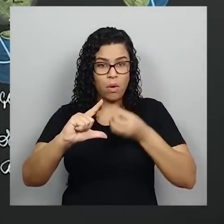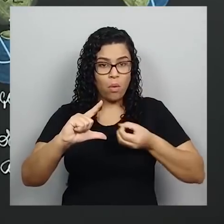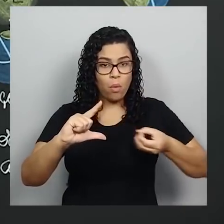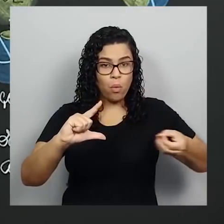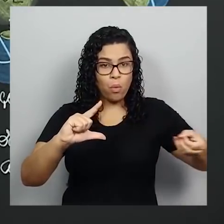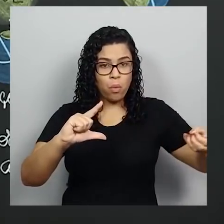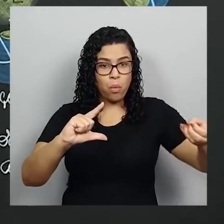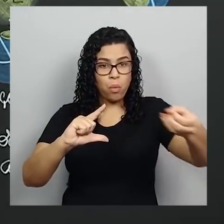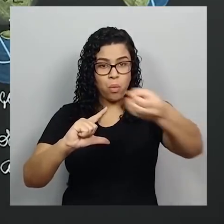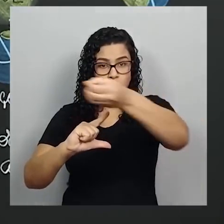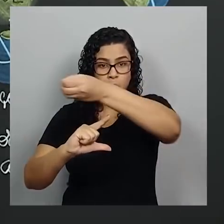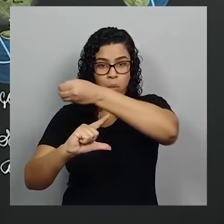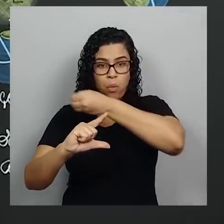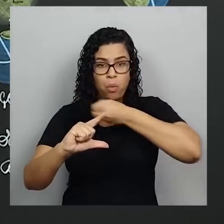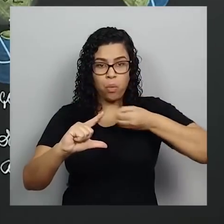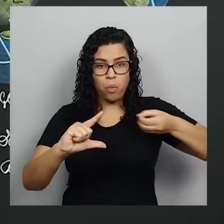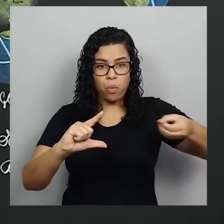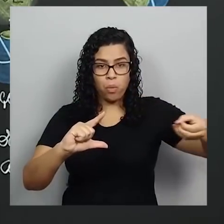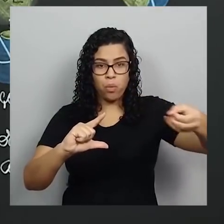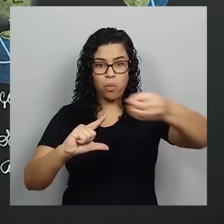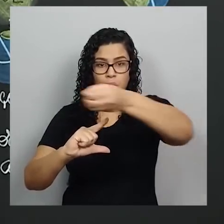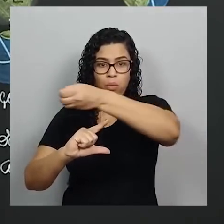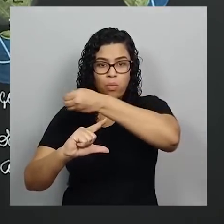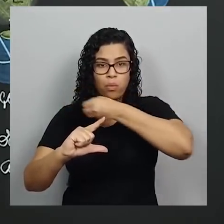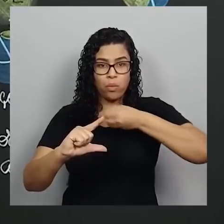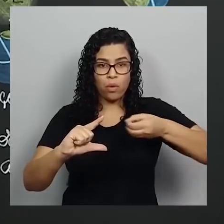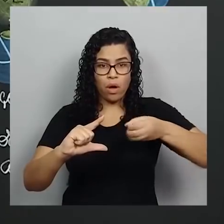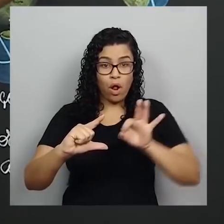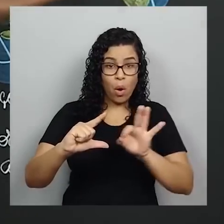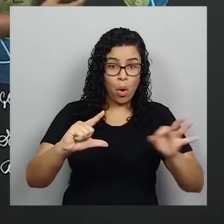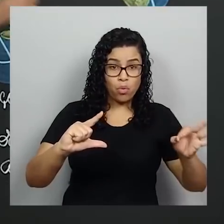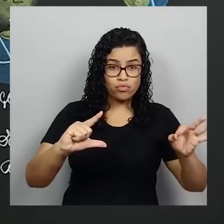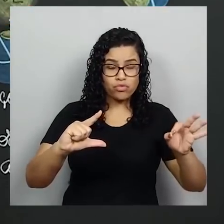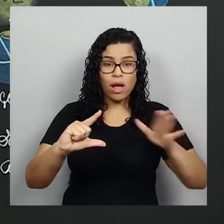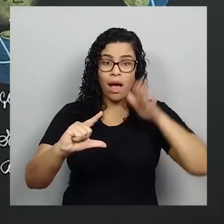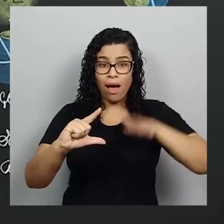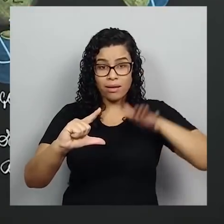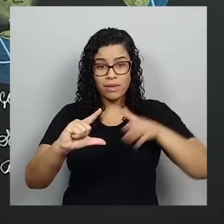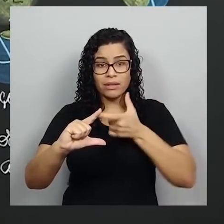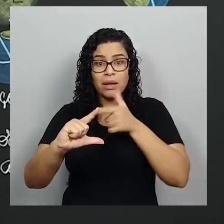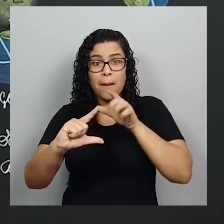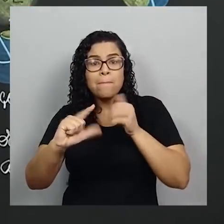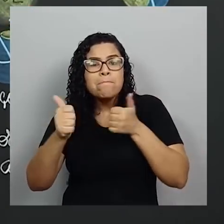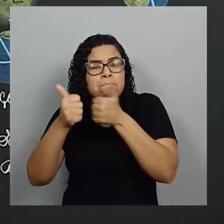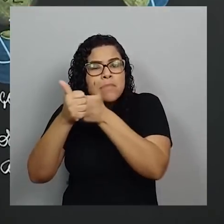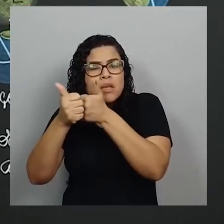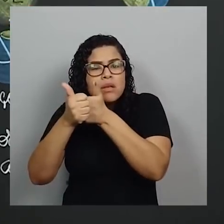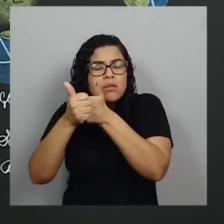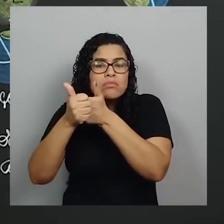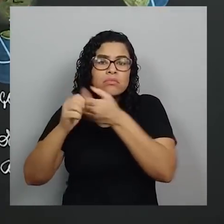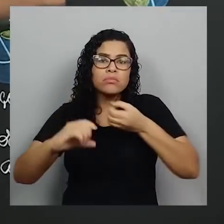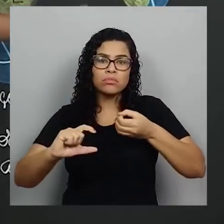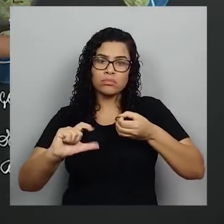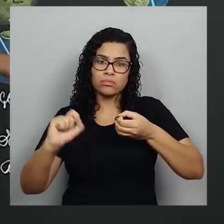maior, ele é menor. Então, o movimento da translação, essa órbita é o caminho que o astro faz,